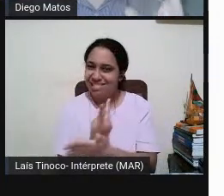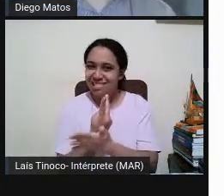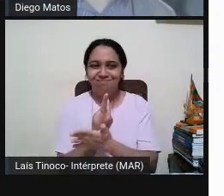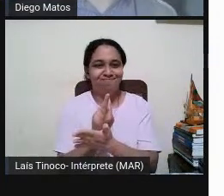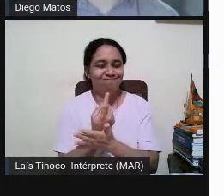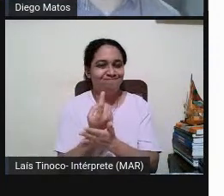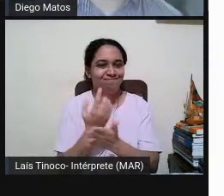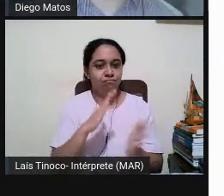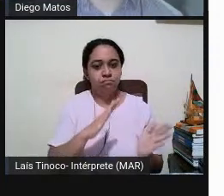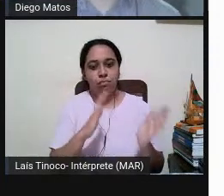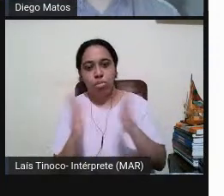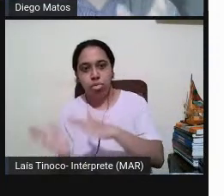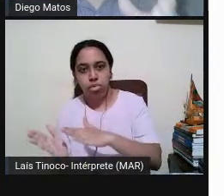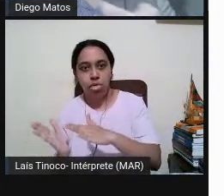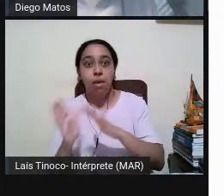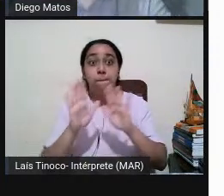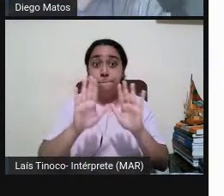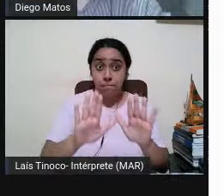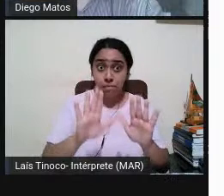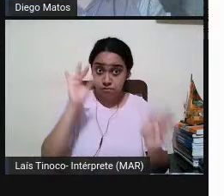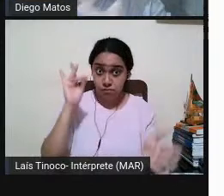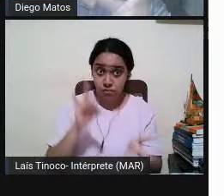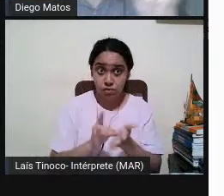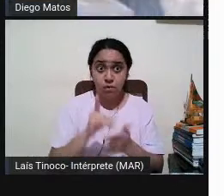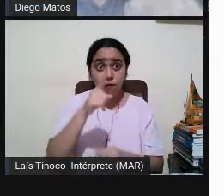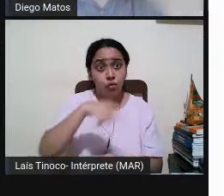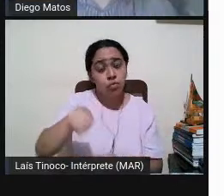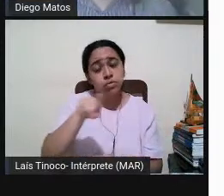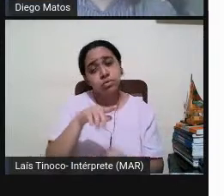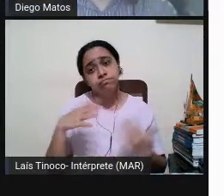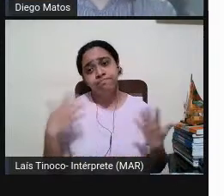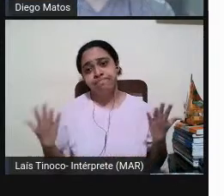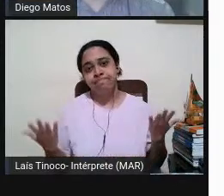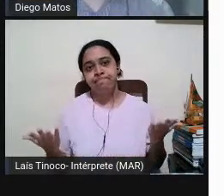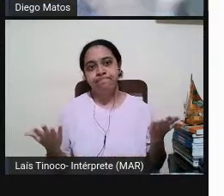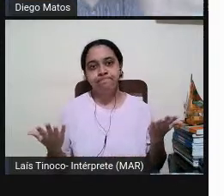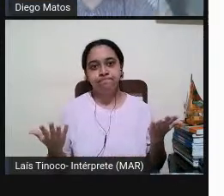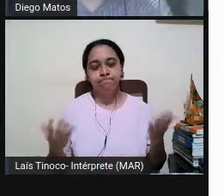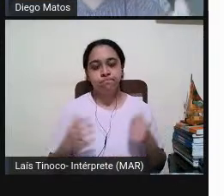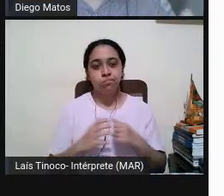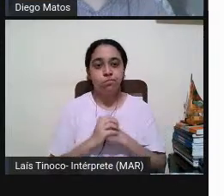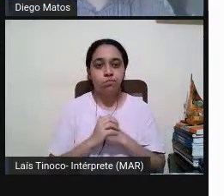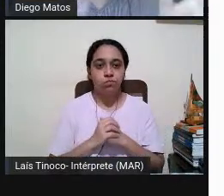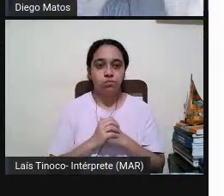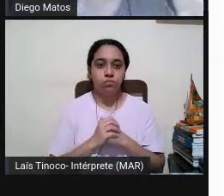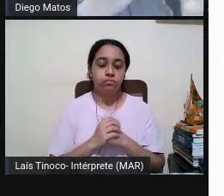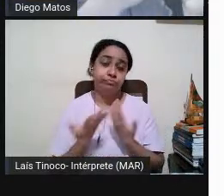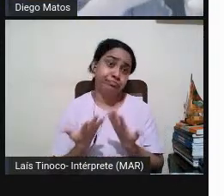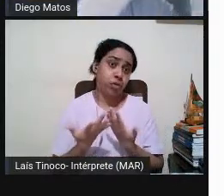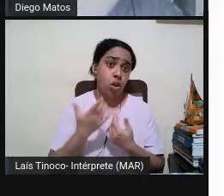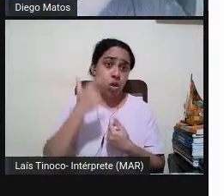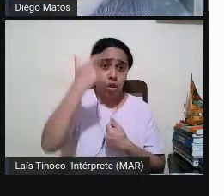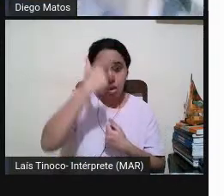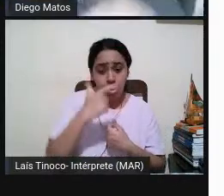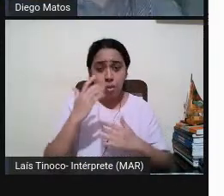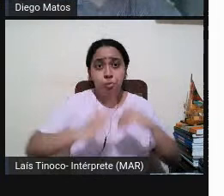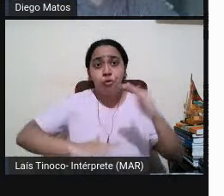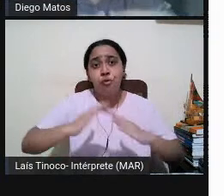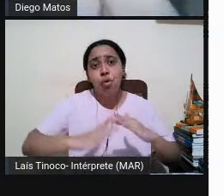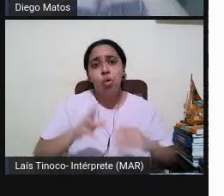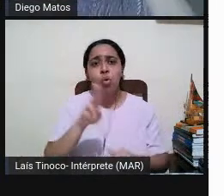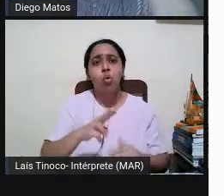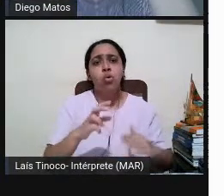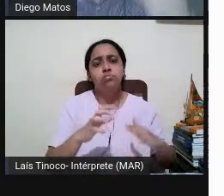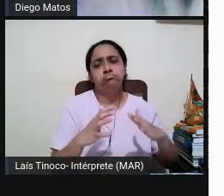mais é fato é que vocês utilizando né o empreendedor se utilizando de